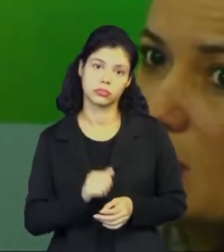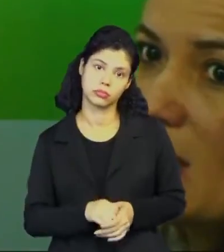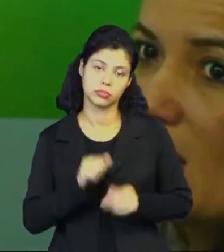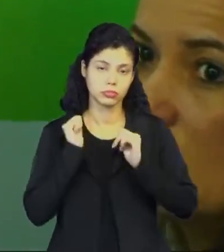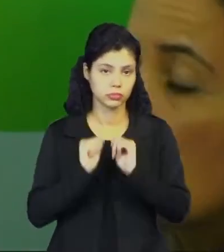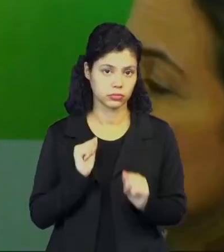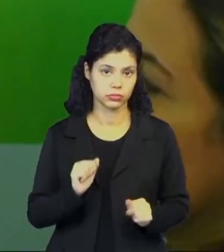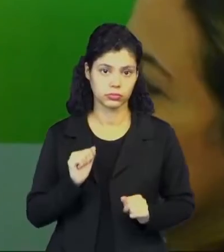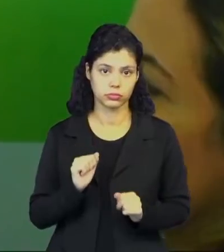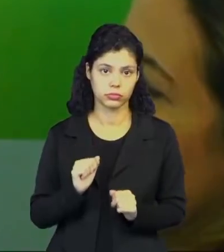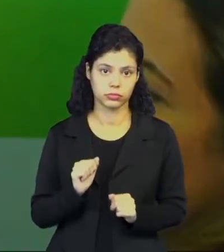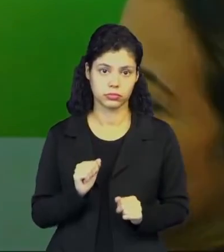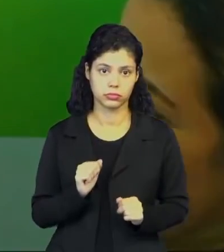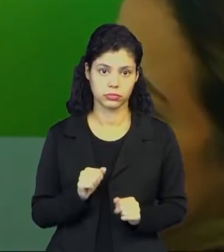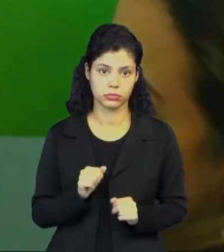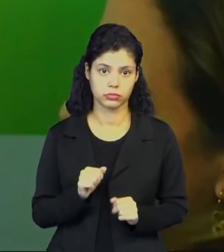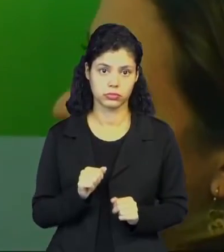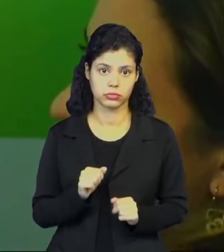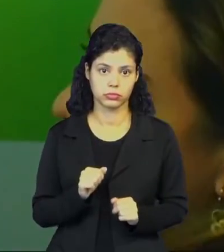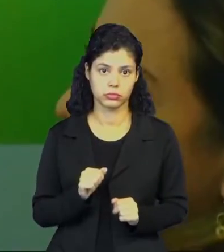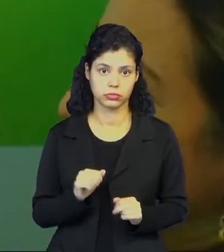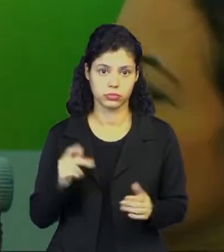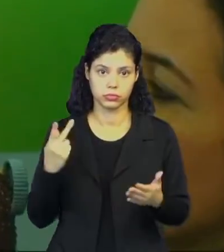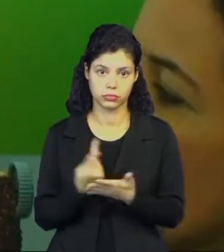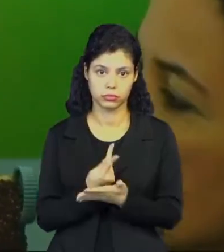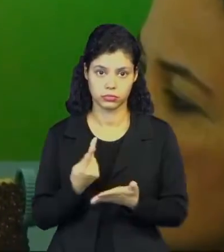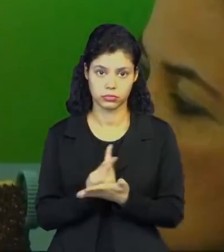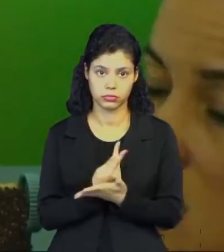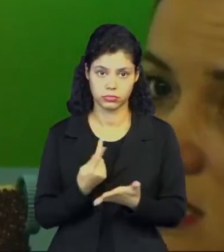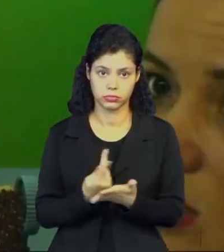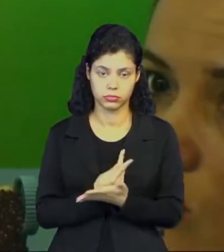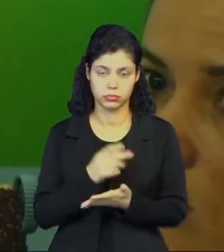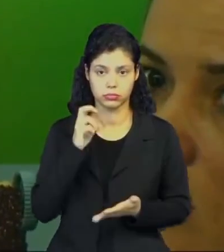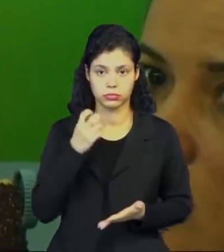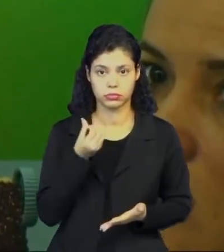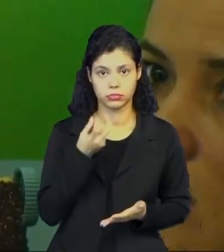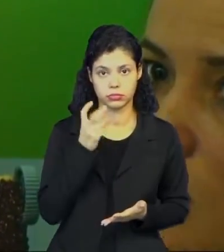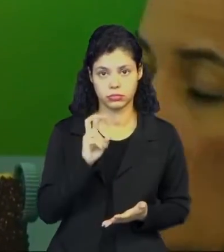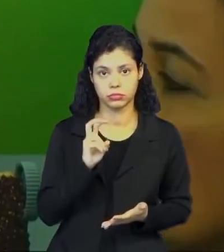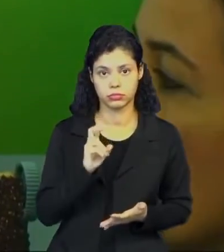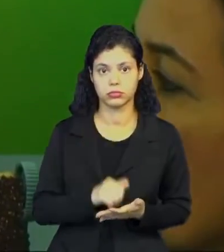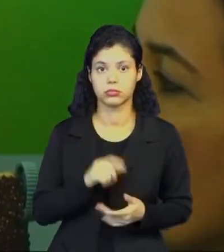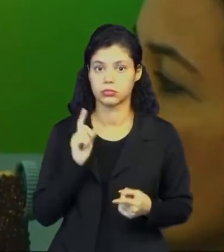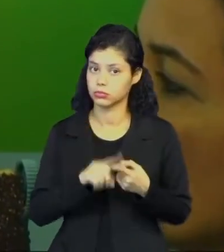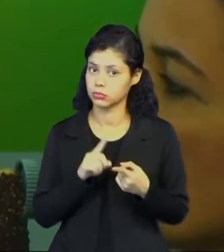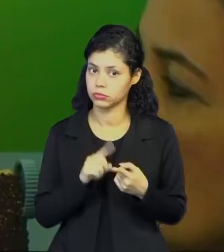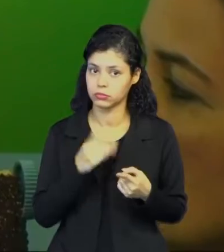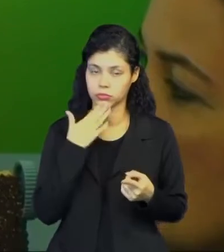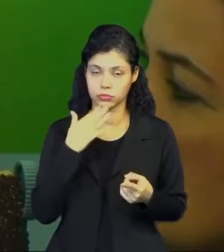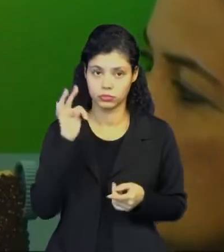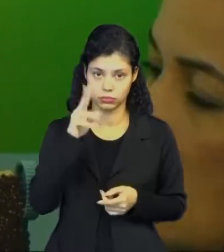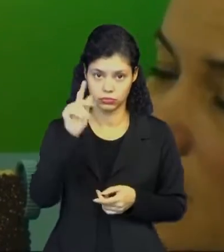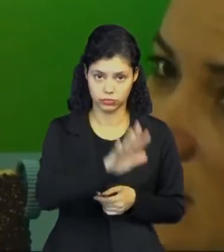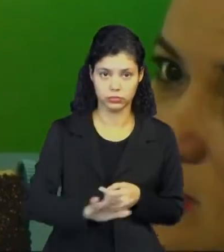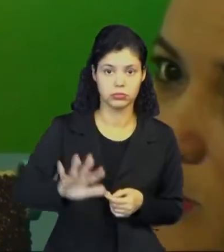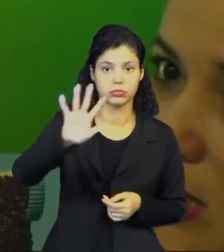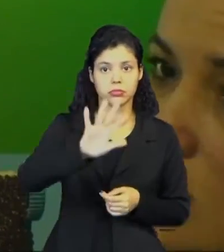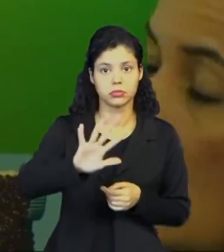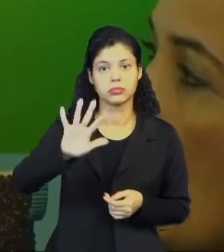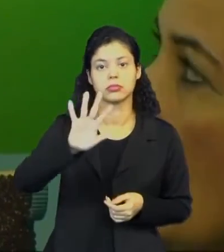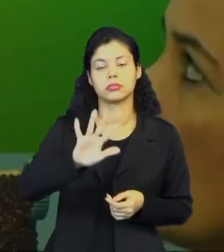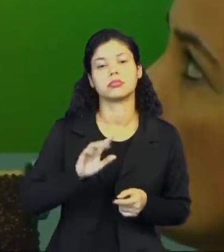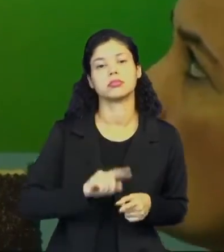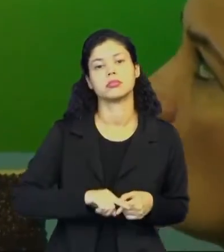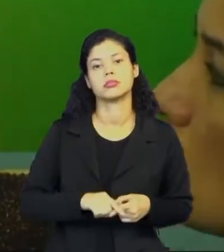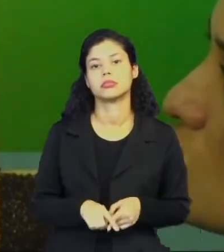você poderia marcar a alternativa errada aqui, ó, 65. Porque não é o valor total de crianças que